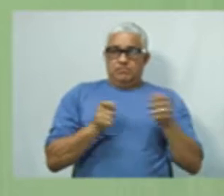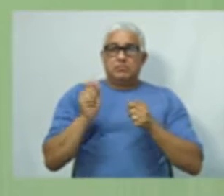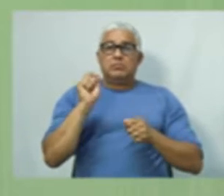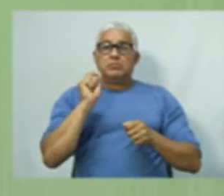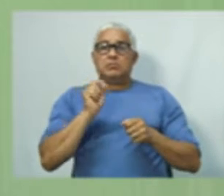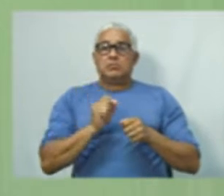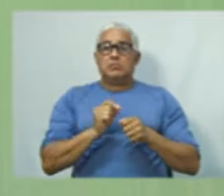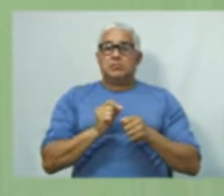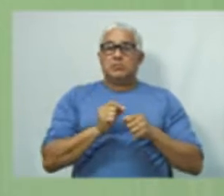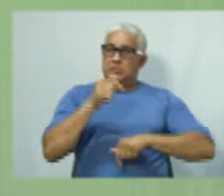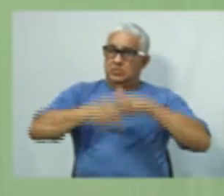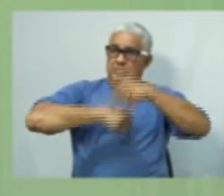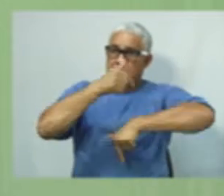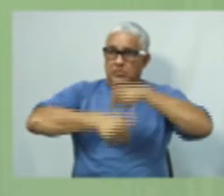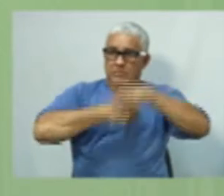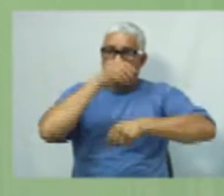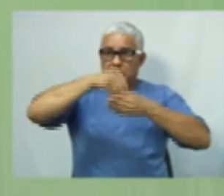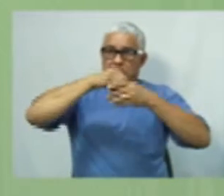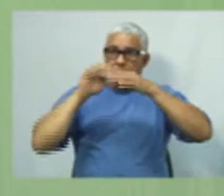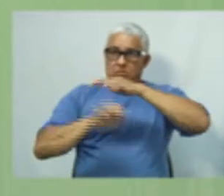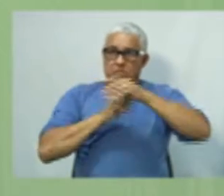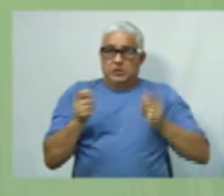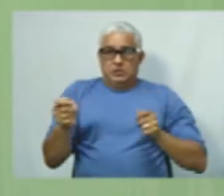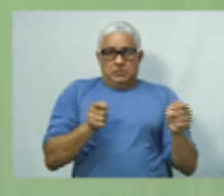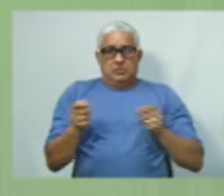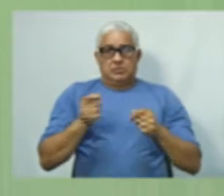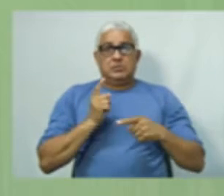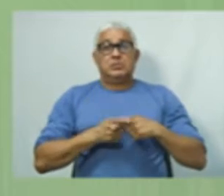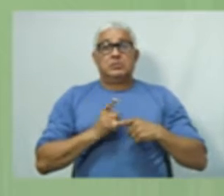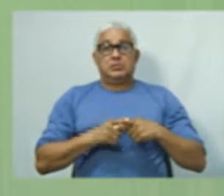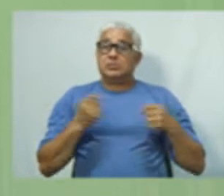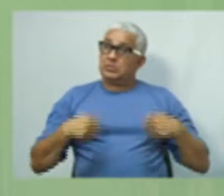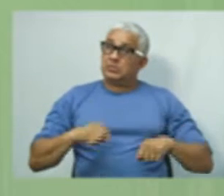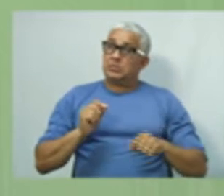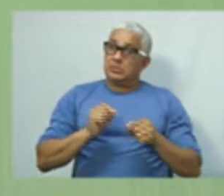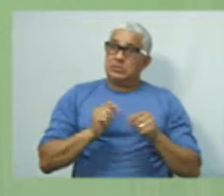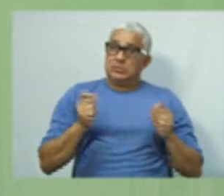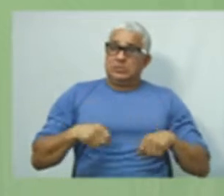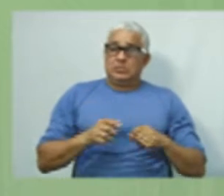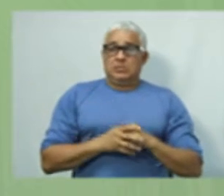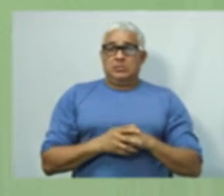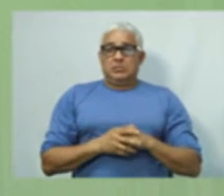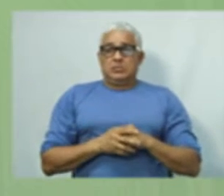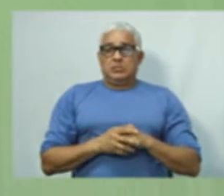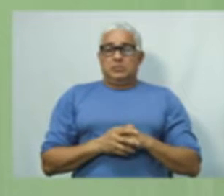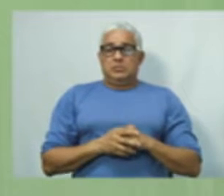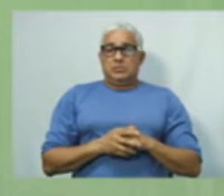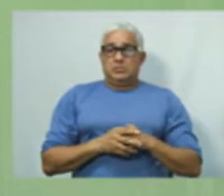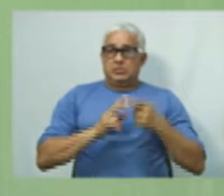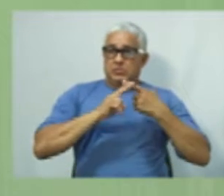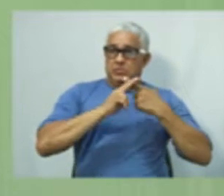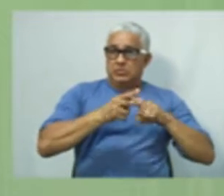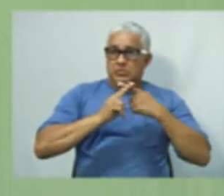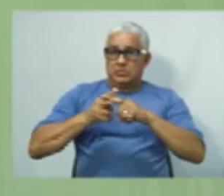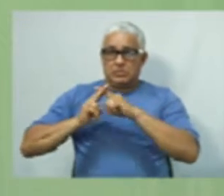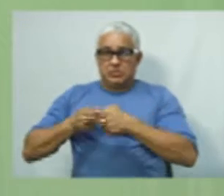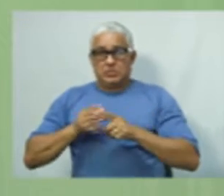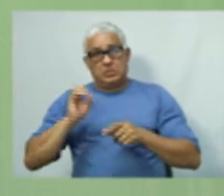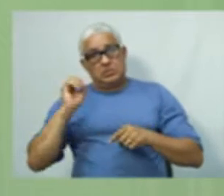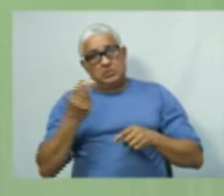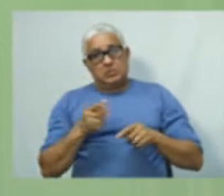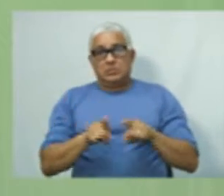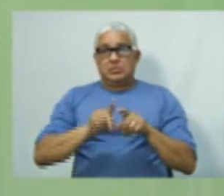sendo executado dentro da empresa. Para quê? Para que eu possa fazer uma possível correção ou, de